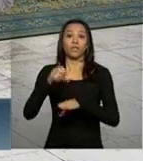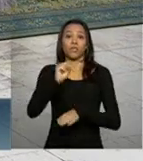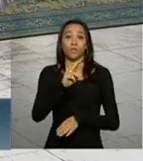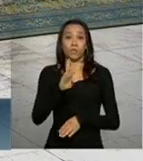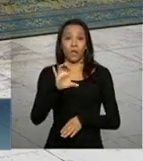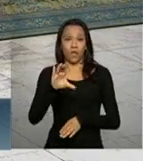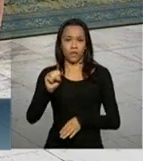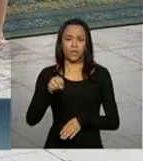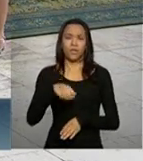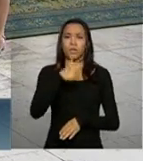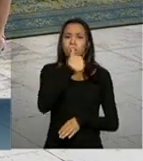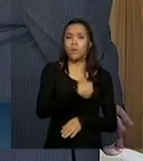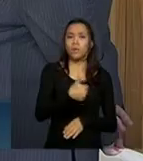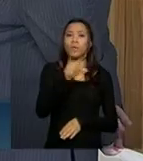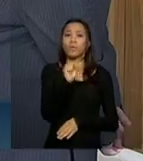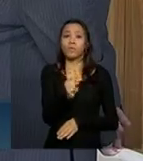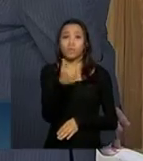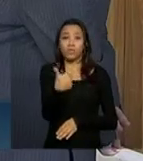1826.